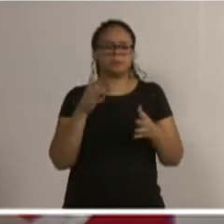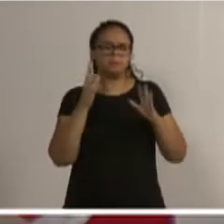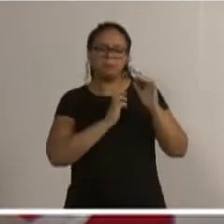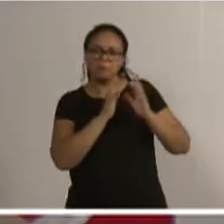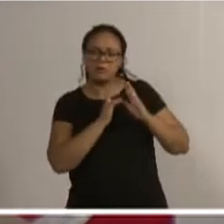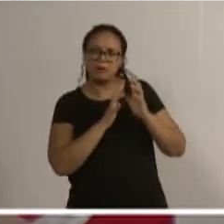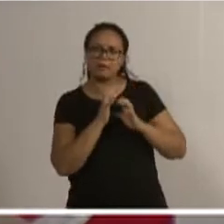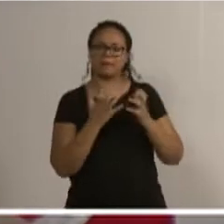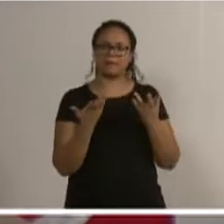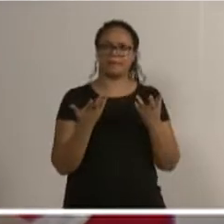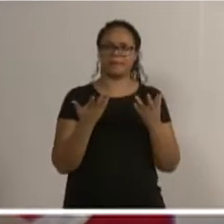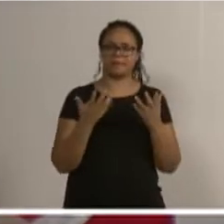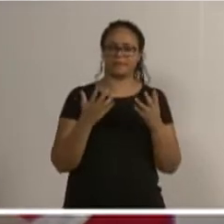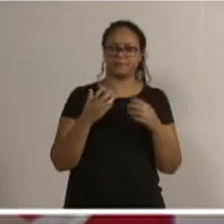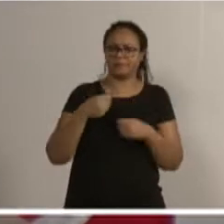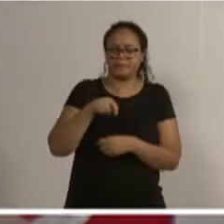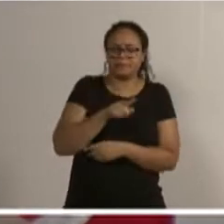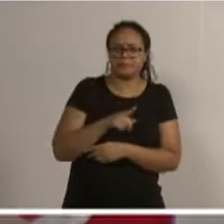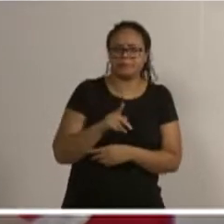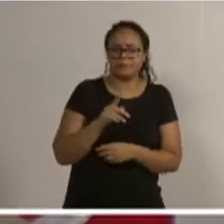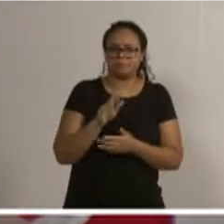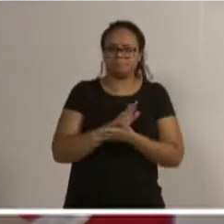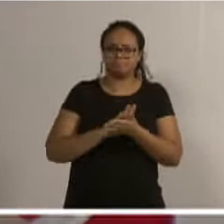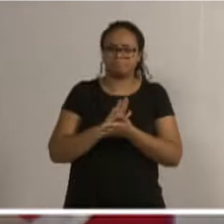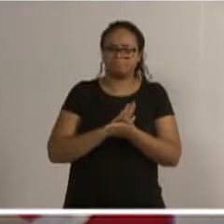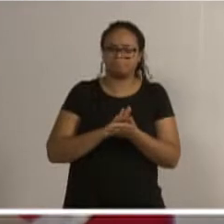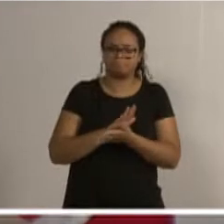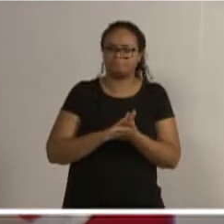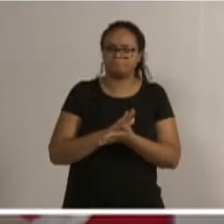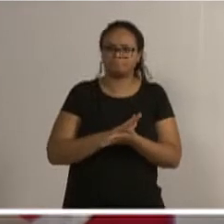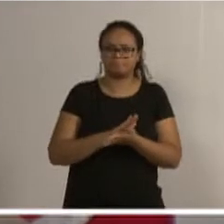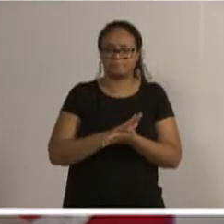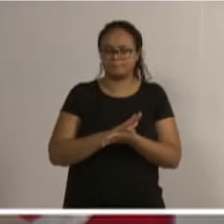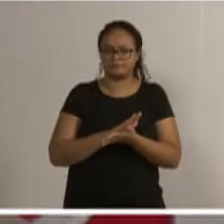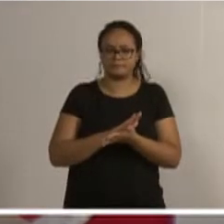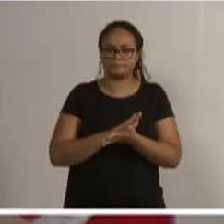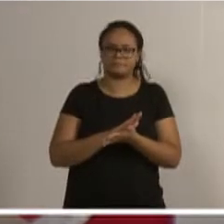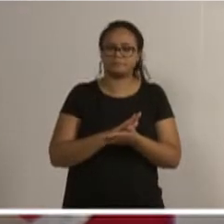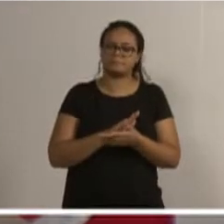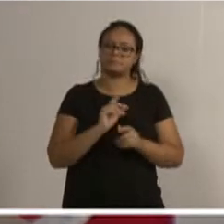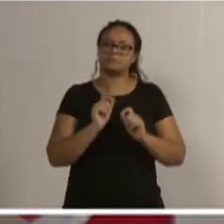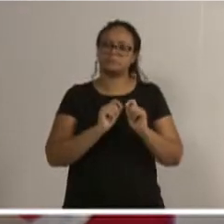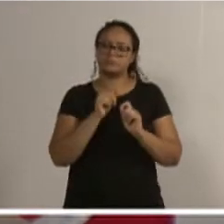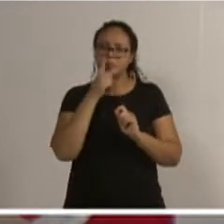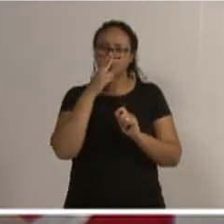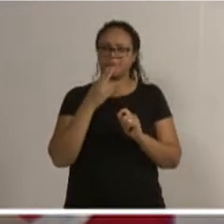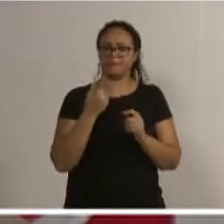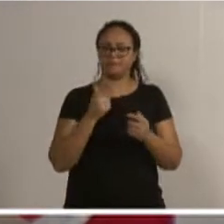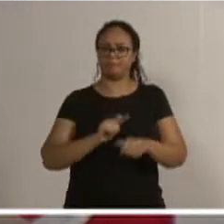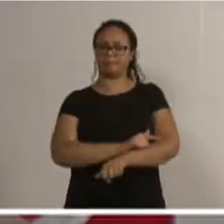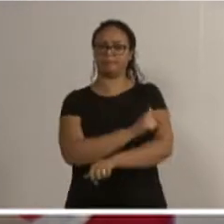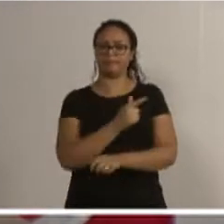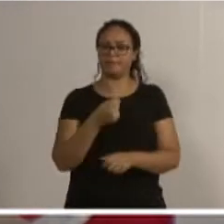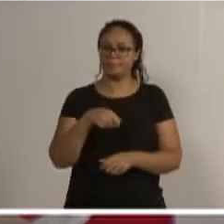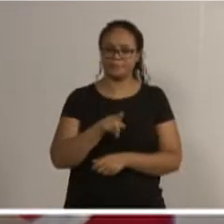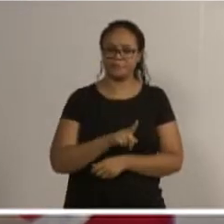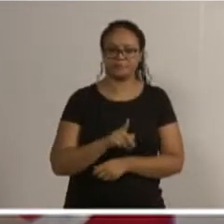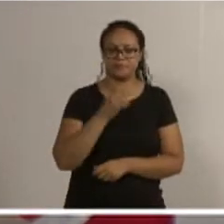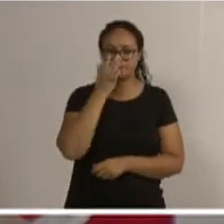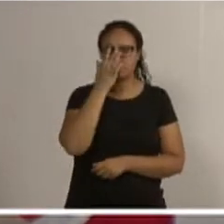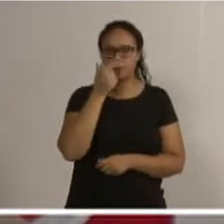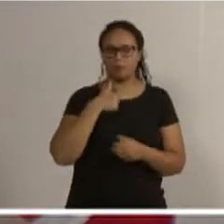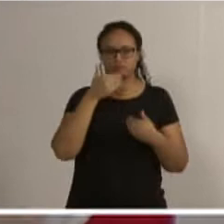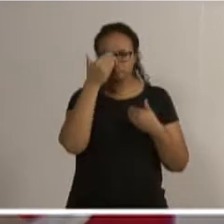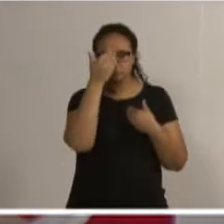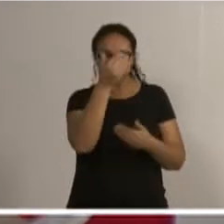brigar, sem precisar cometer qualquer ato que não venha de encontro àquilo que nós temos como educação. Agradeço novamente a cada